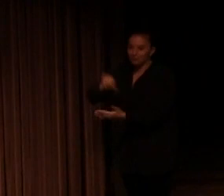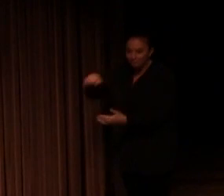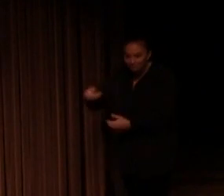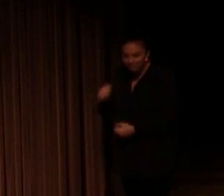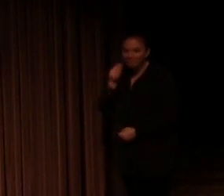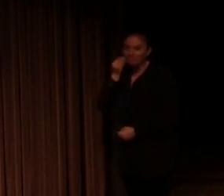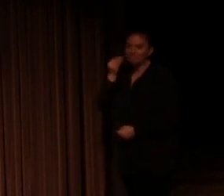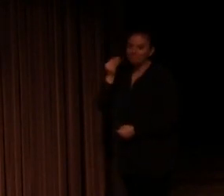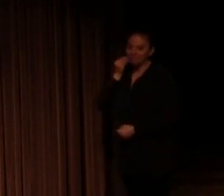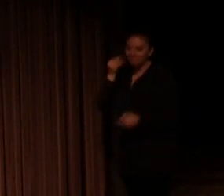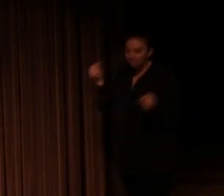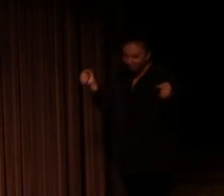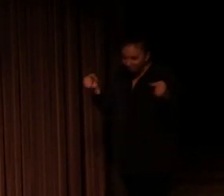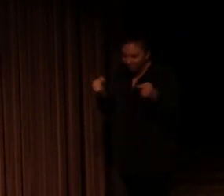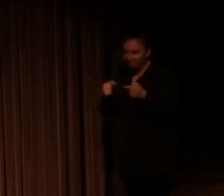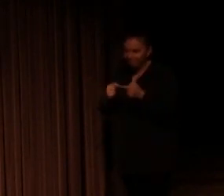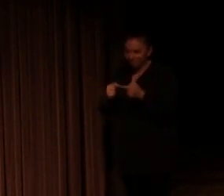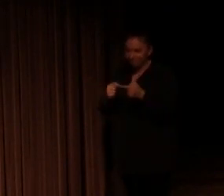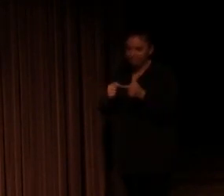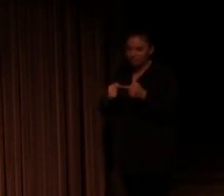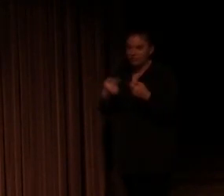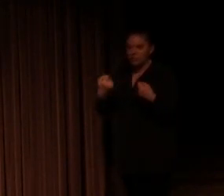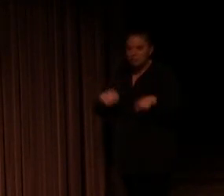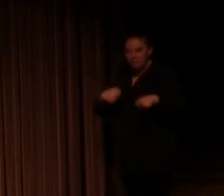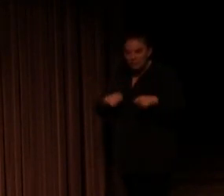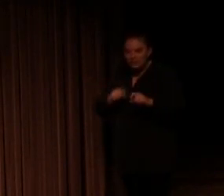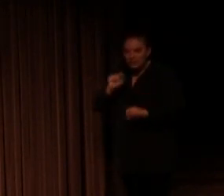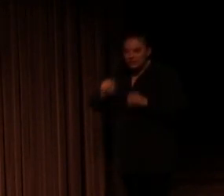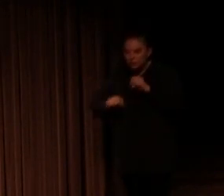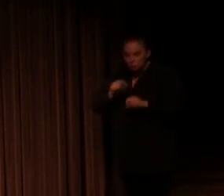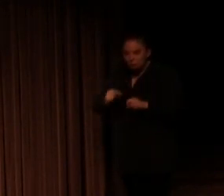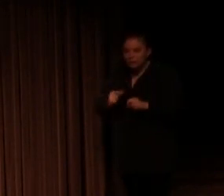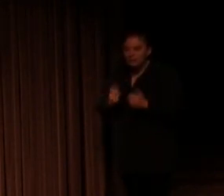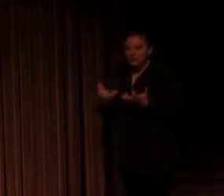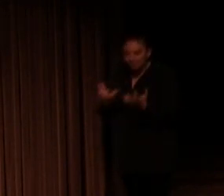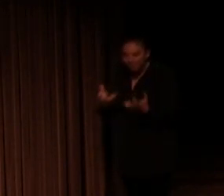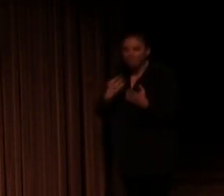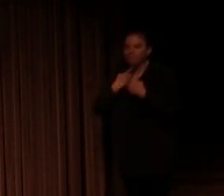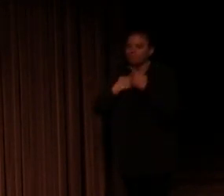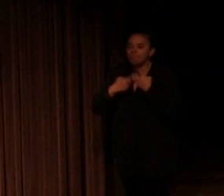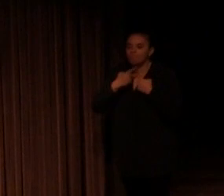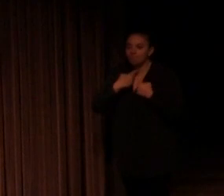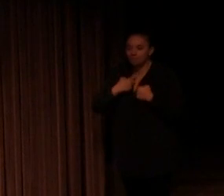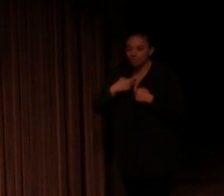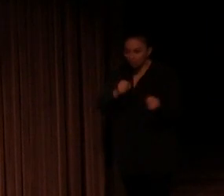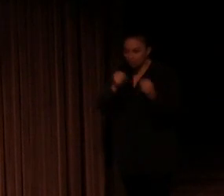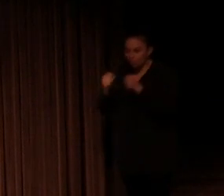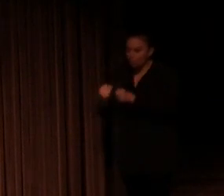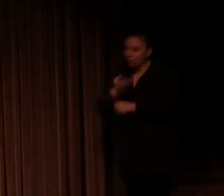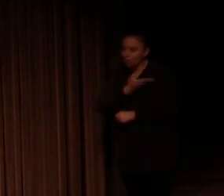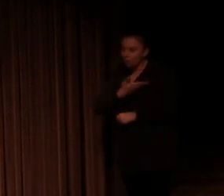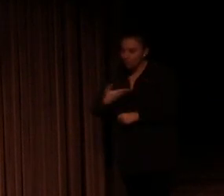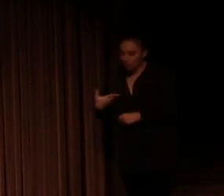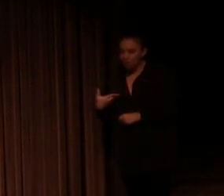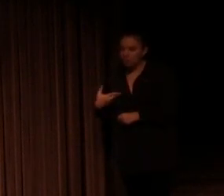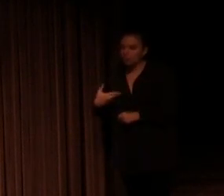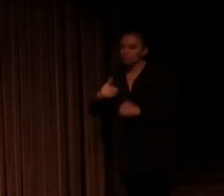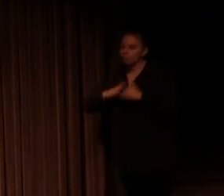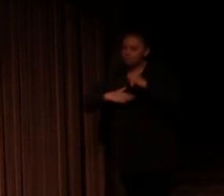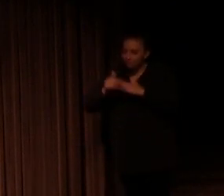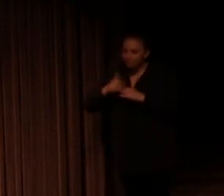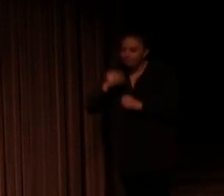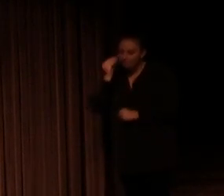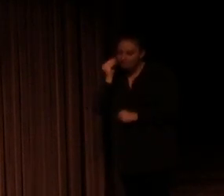essa sim tem que ser uma busca obsessiva por parte do poder público por parte de todos nós darmos a